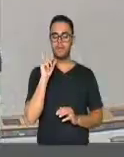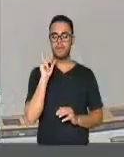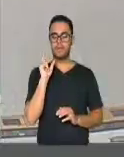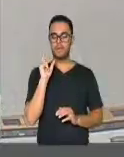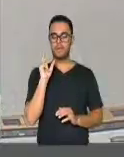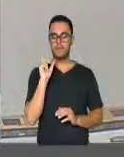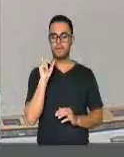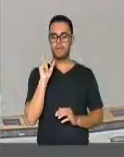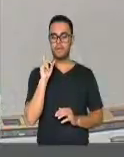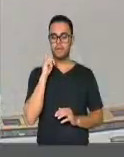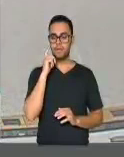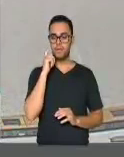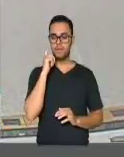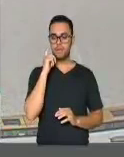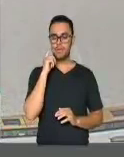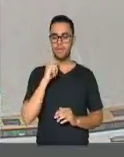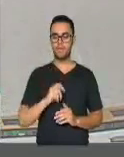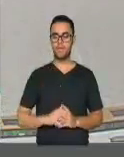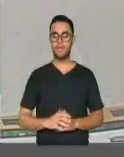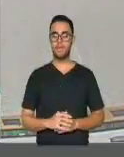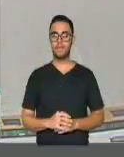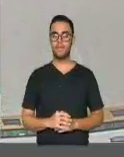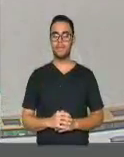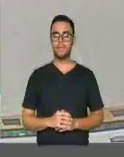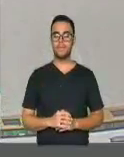Terceiro secretário.